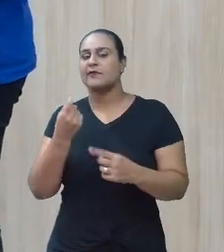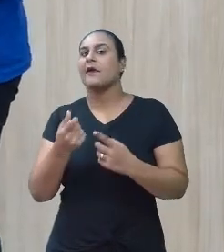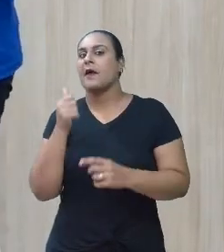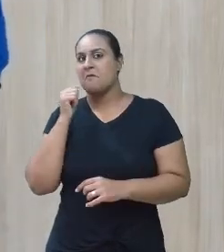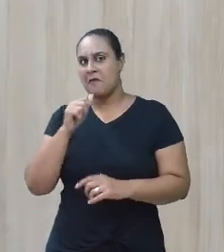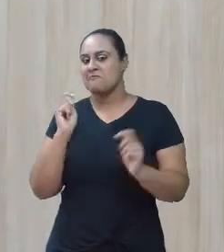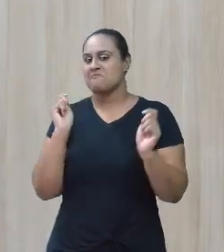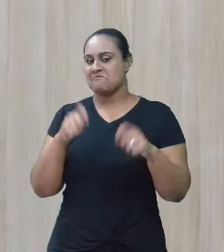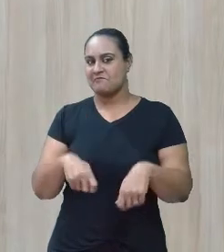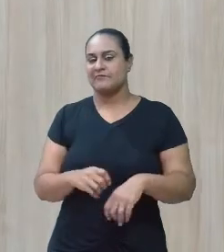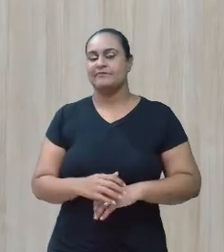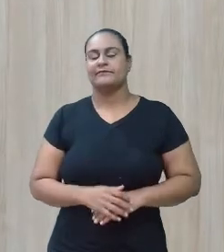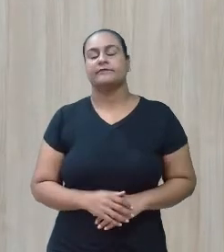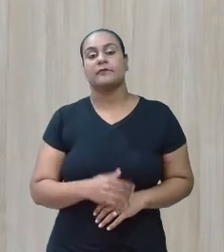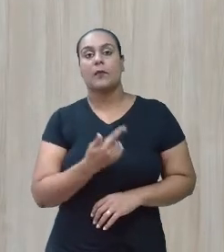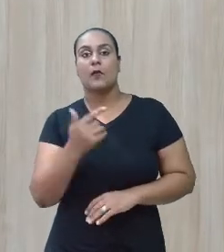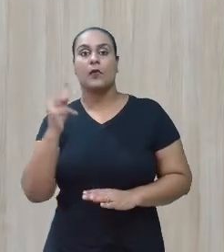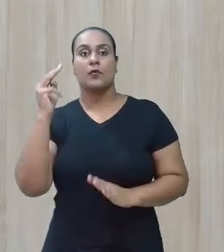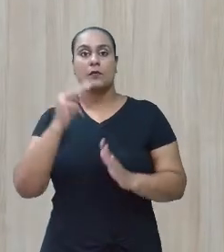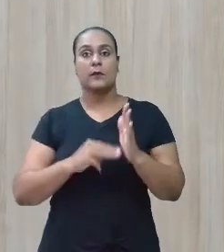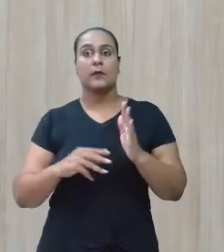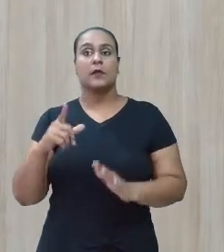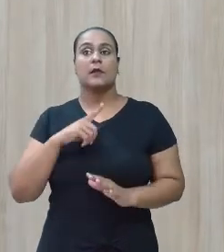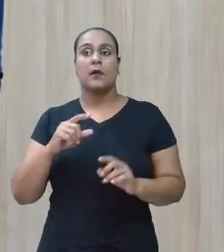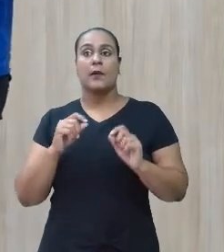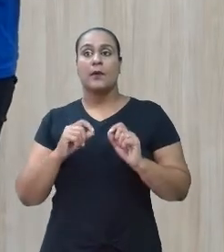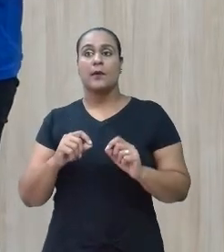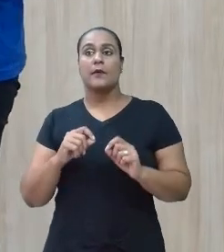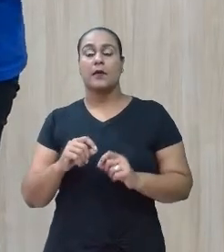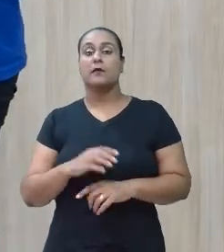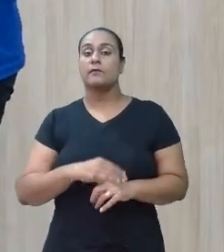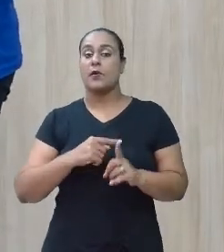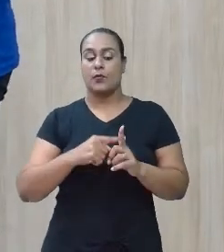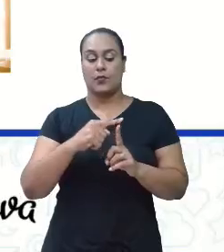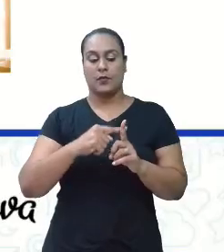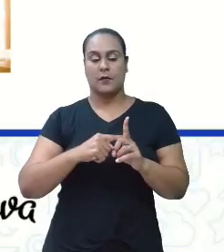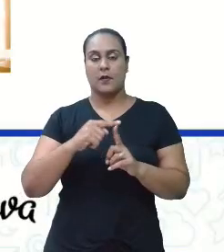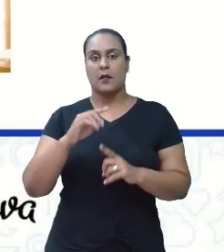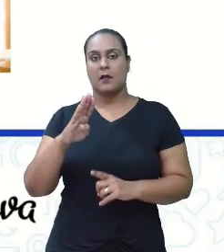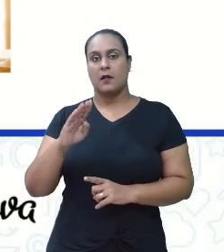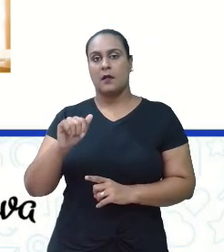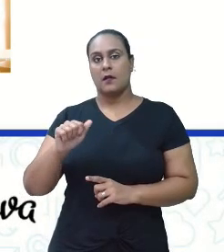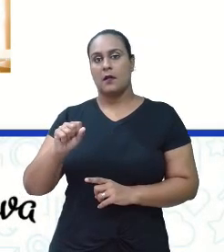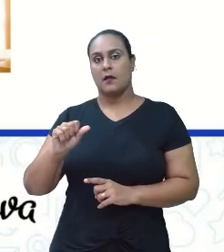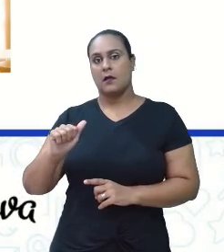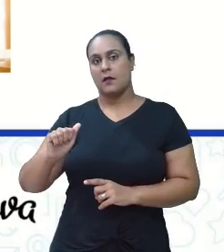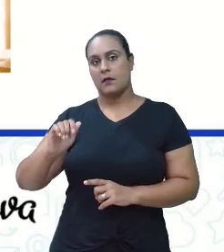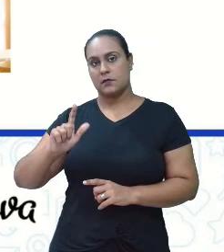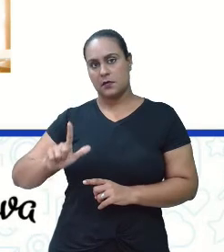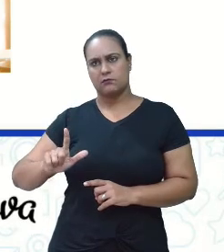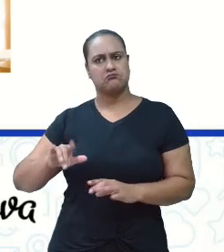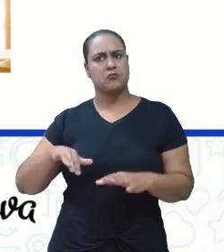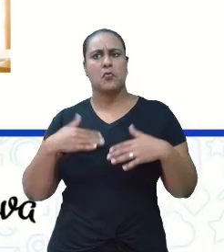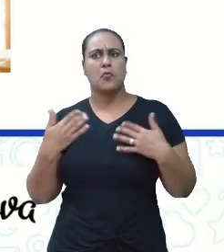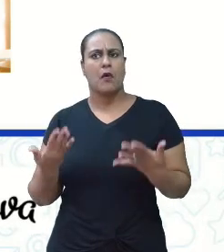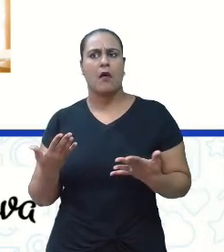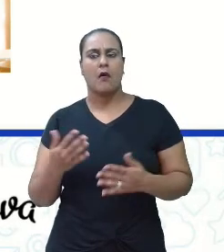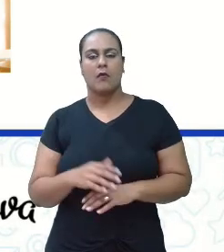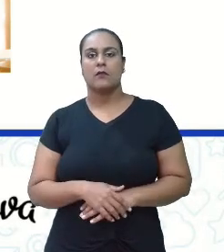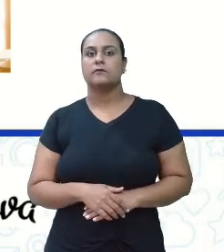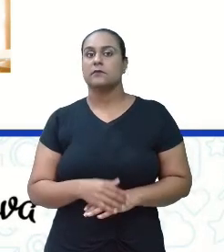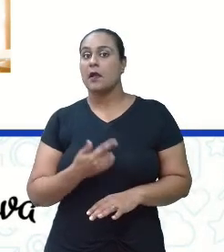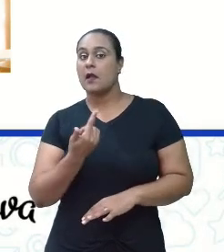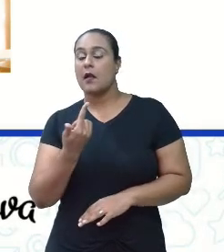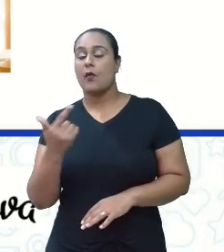aí. Então, outro método que nós temos aqui é o método da temperatura basal. Que método é esse? Nós já falamos aí um pouquinho em